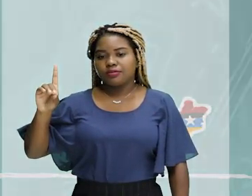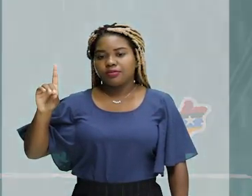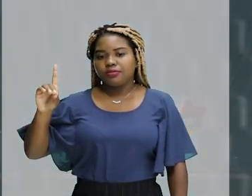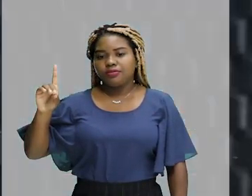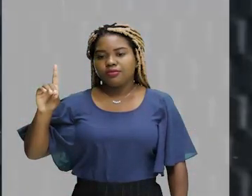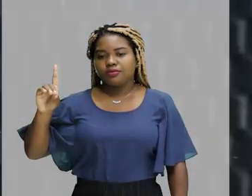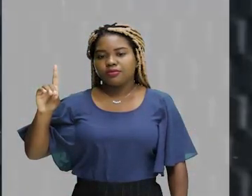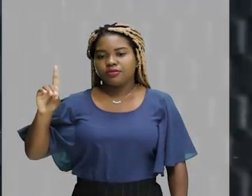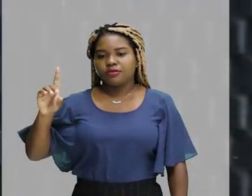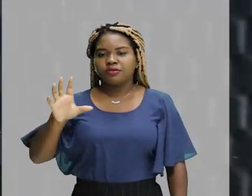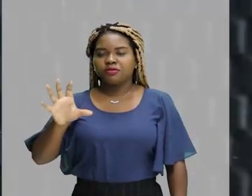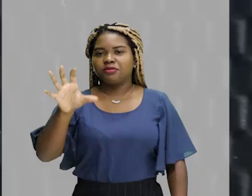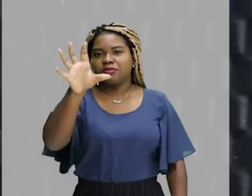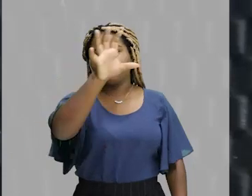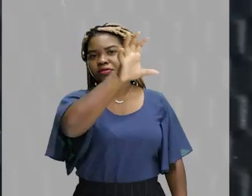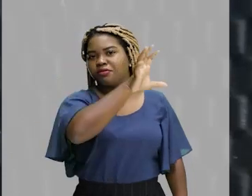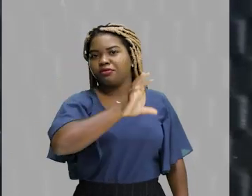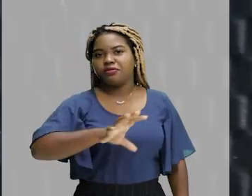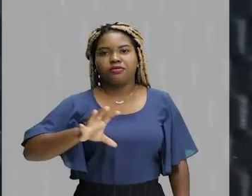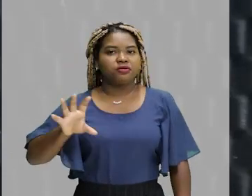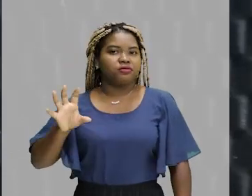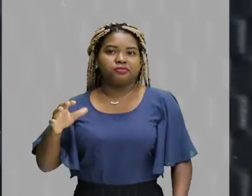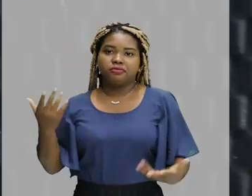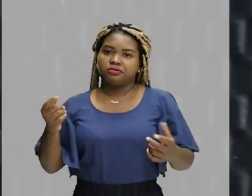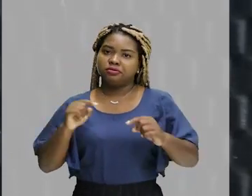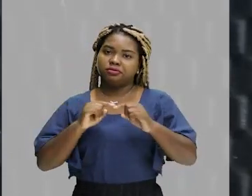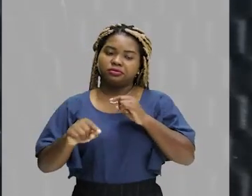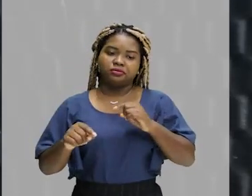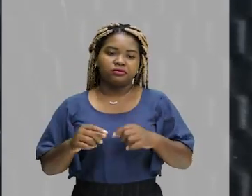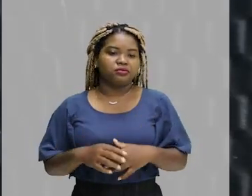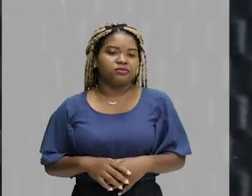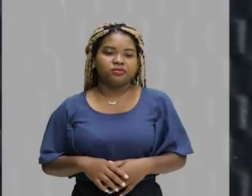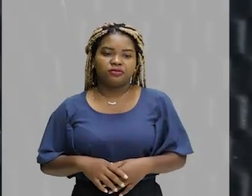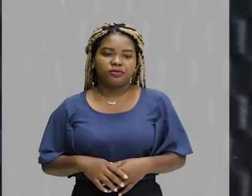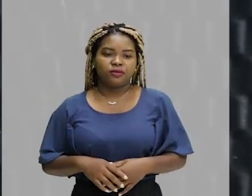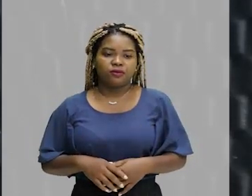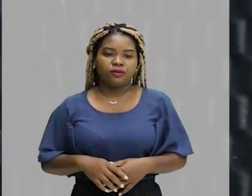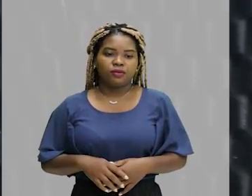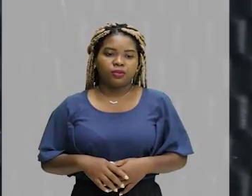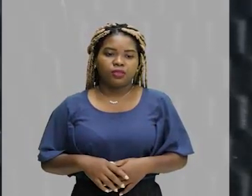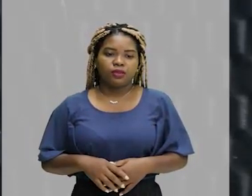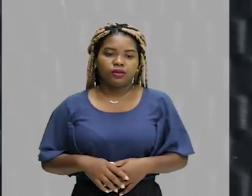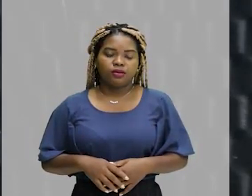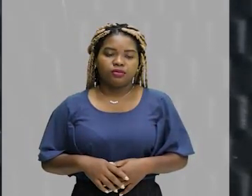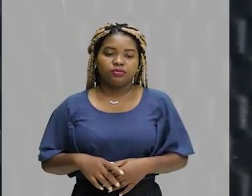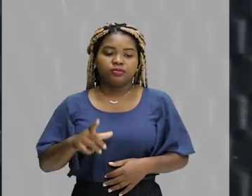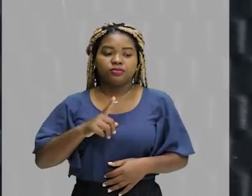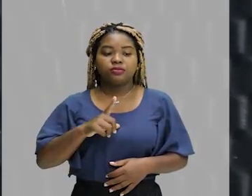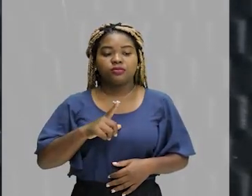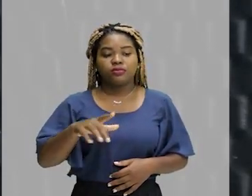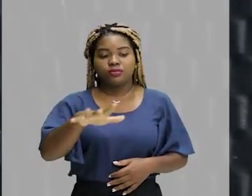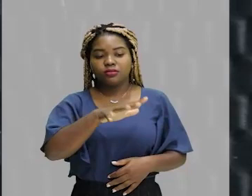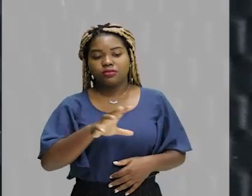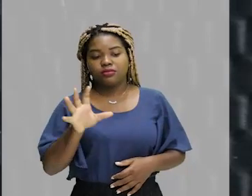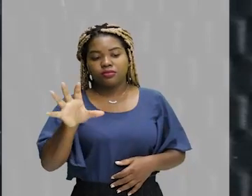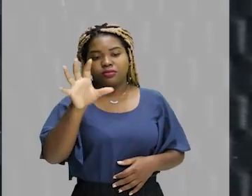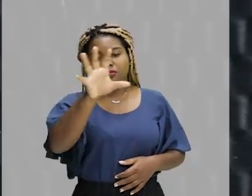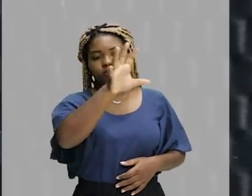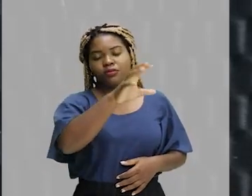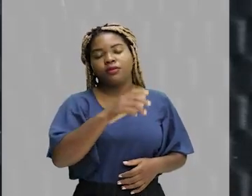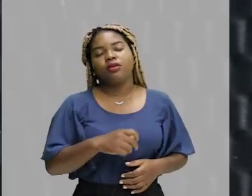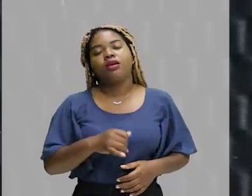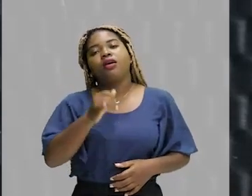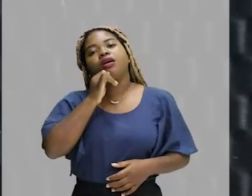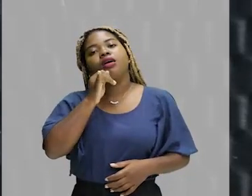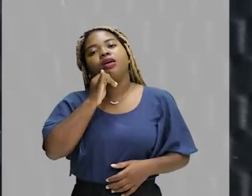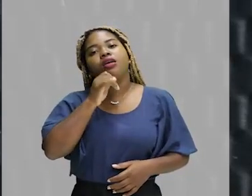vai supor um negócio desse também, né? É uma coisa mais absurda que a outra. Nós temos regiões ali que, por exemplo, a nossa região Nordeste,